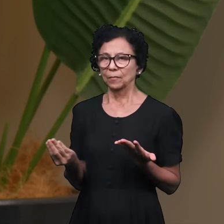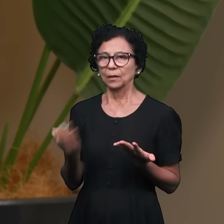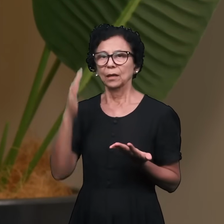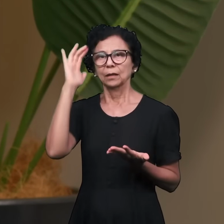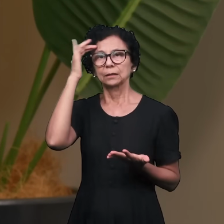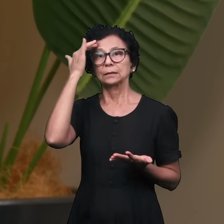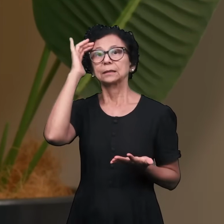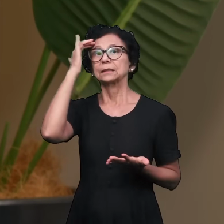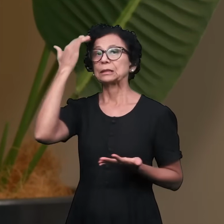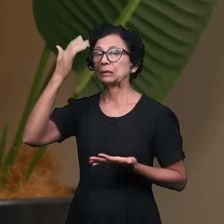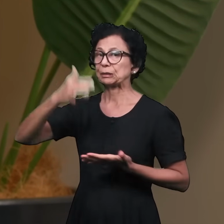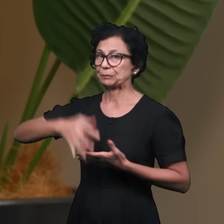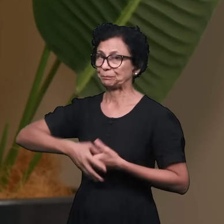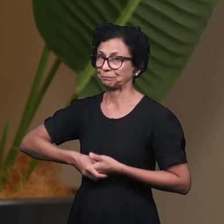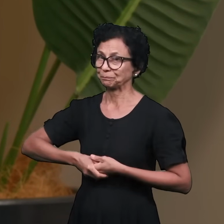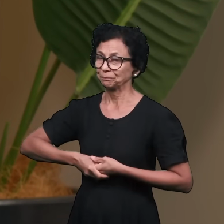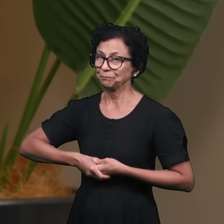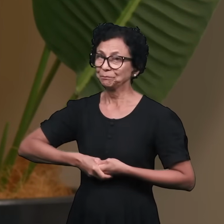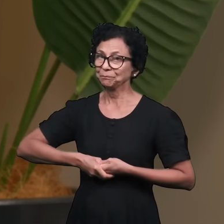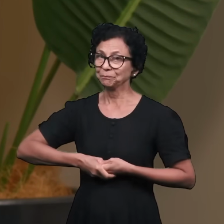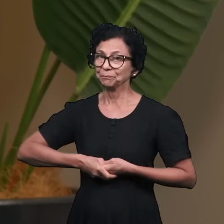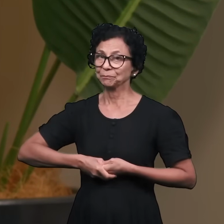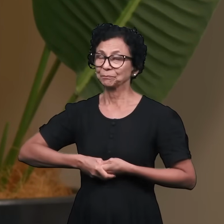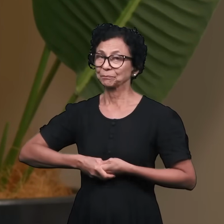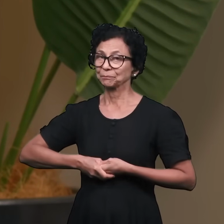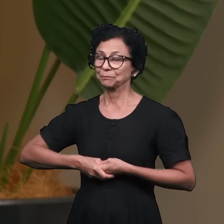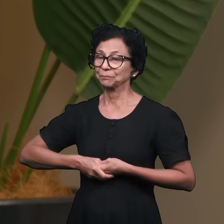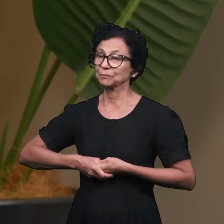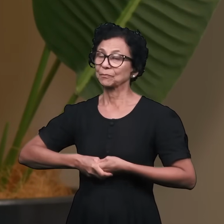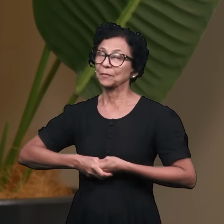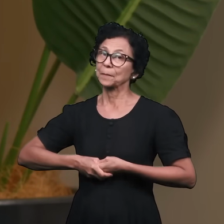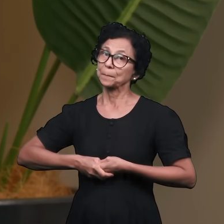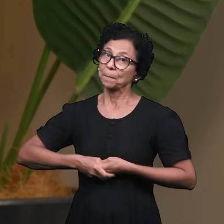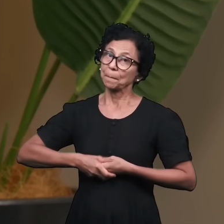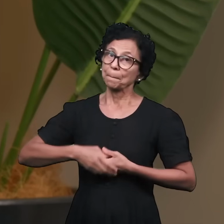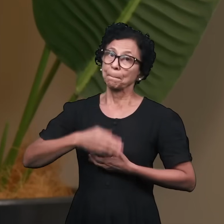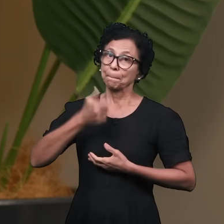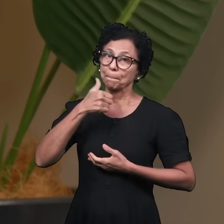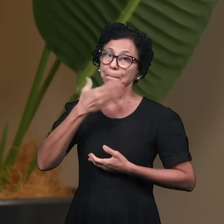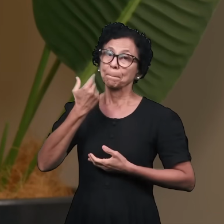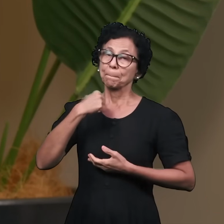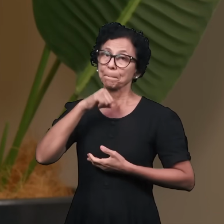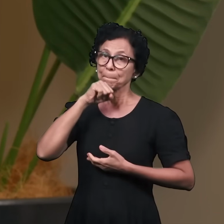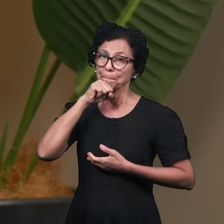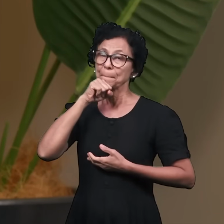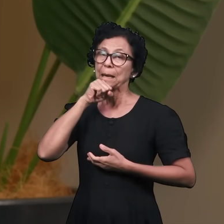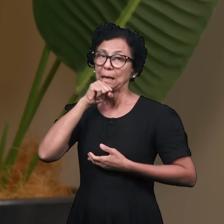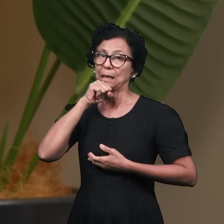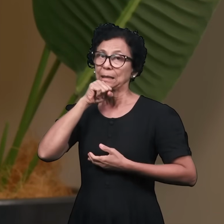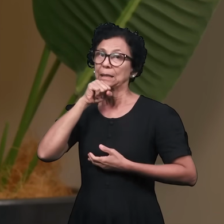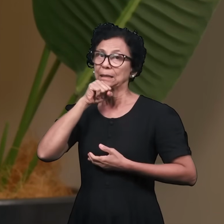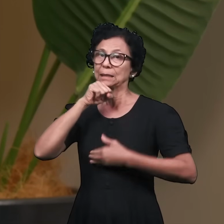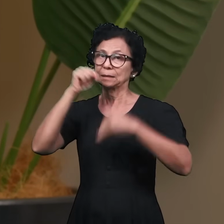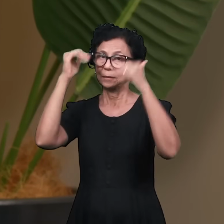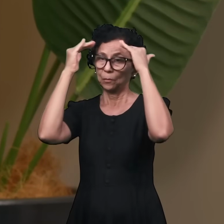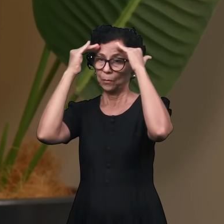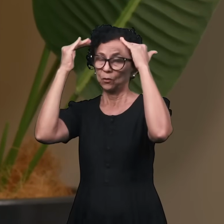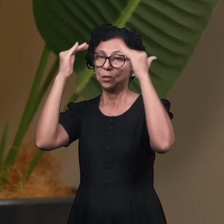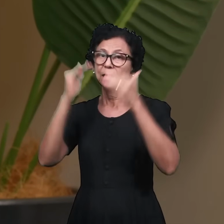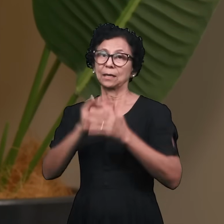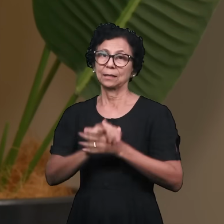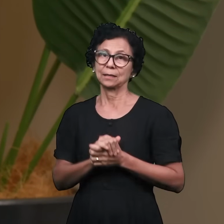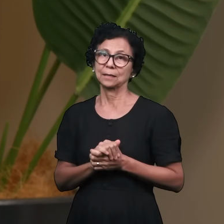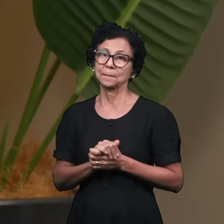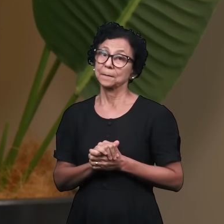também que a desonra ao pai, se a honra ao pai e à mãe e aos responsáveis trazem bênçãos e